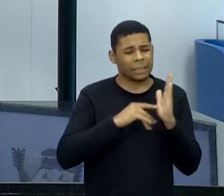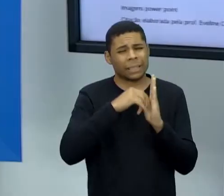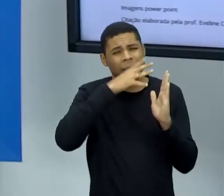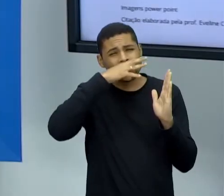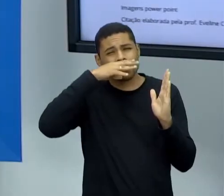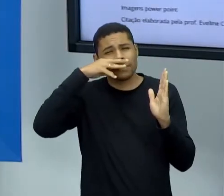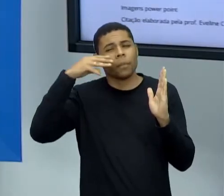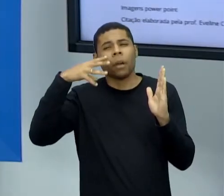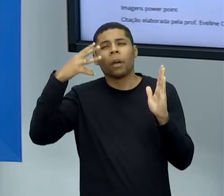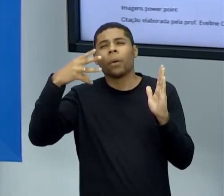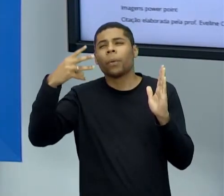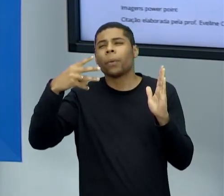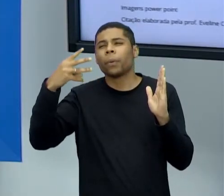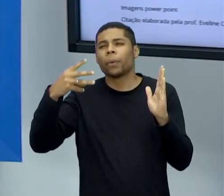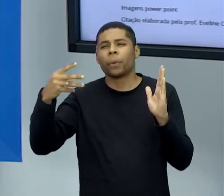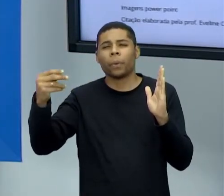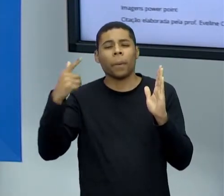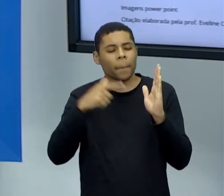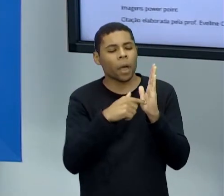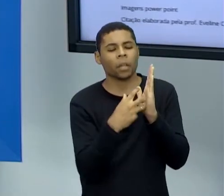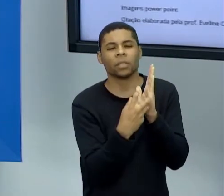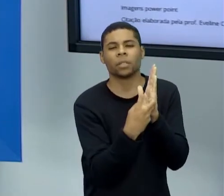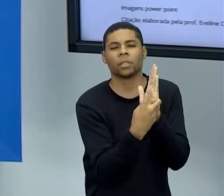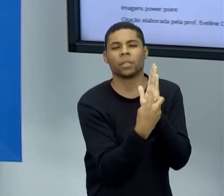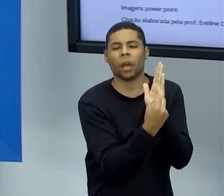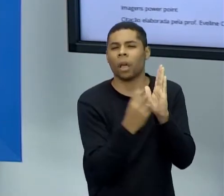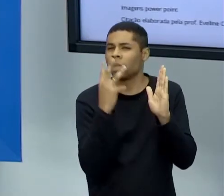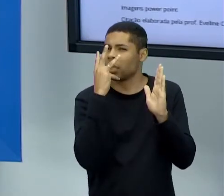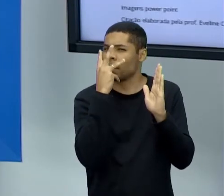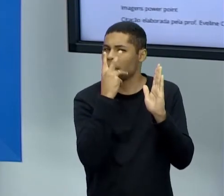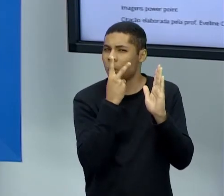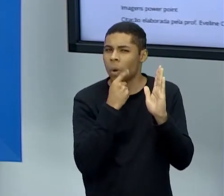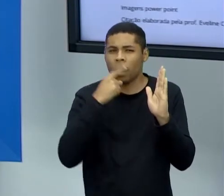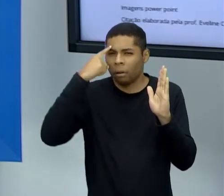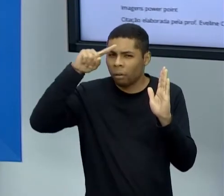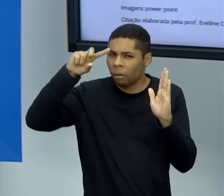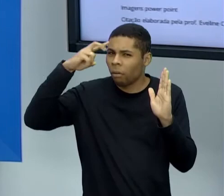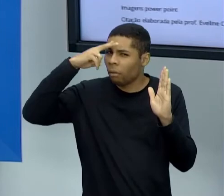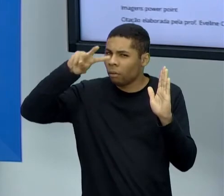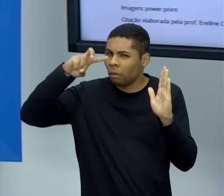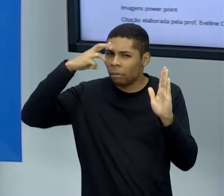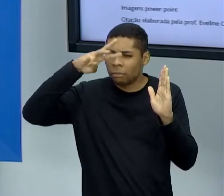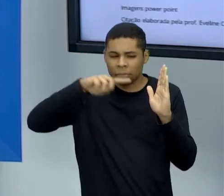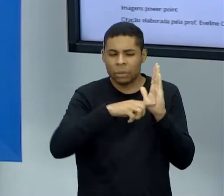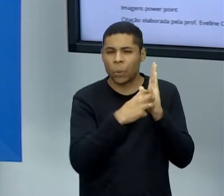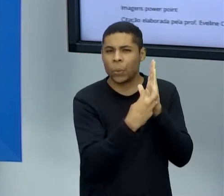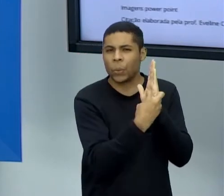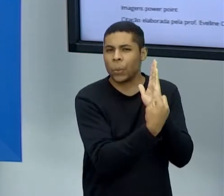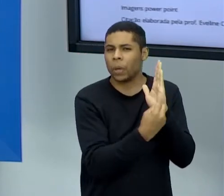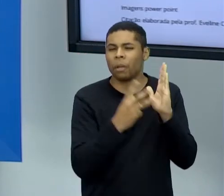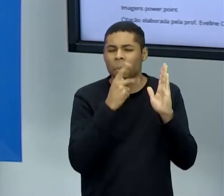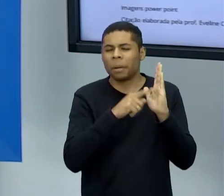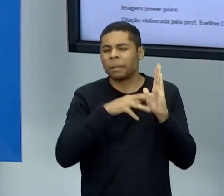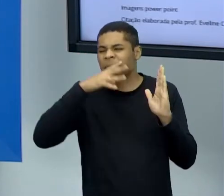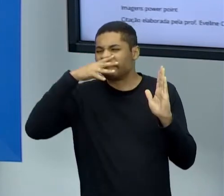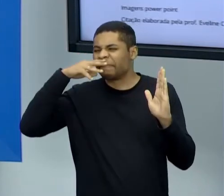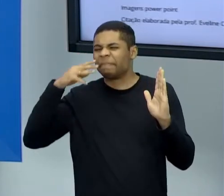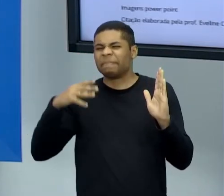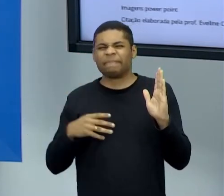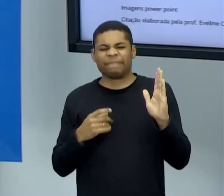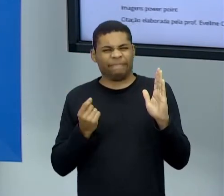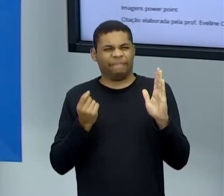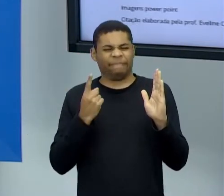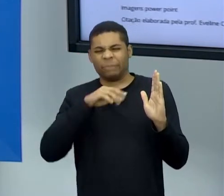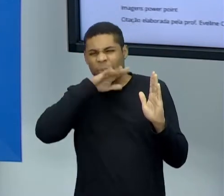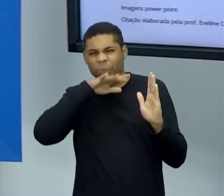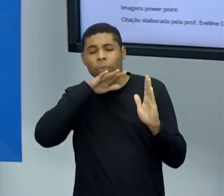para essa tinta secar, um dia, 2, 3, às vezes fica até dias ali, aquele cheiro de tinta forte. E você que